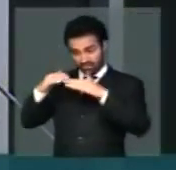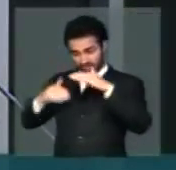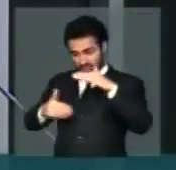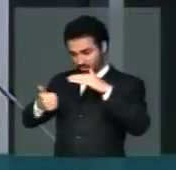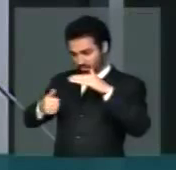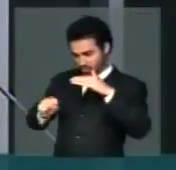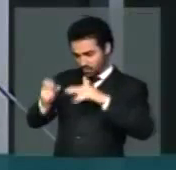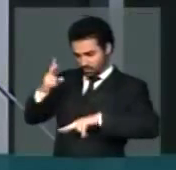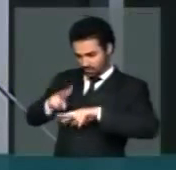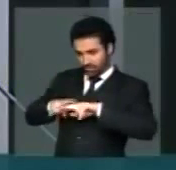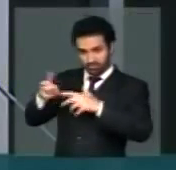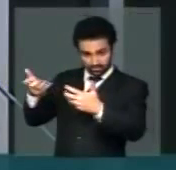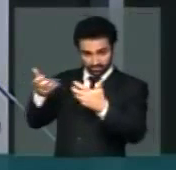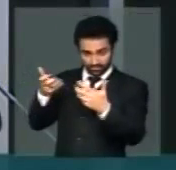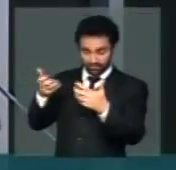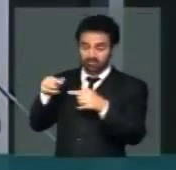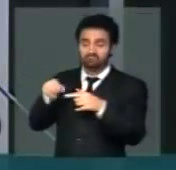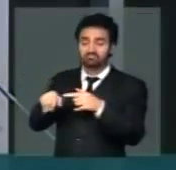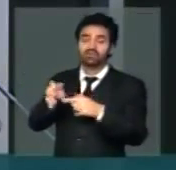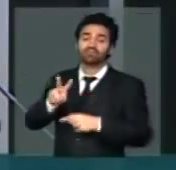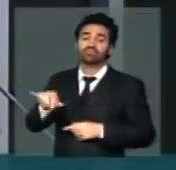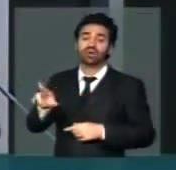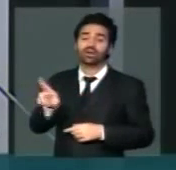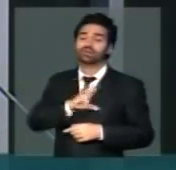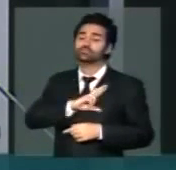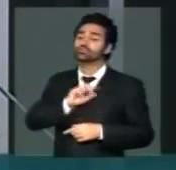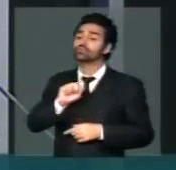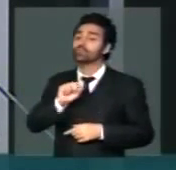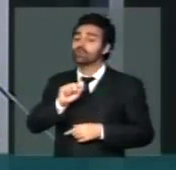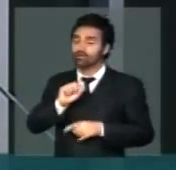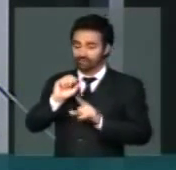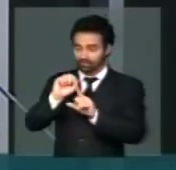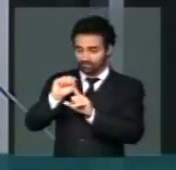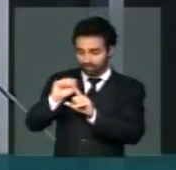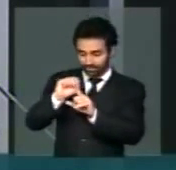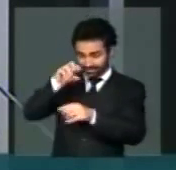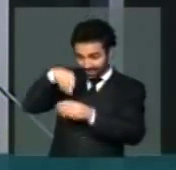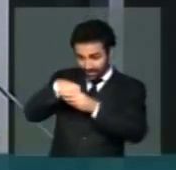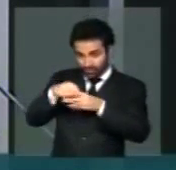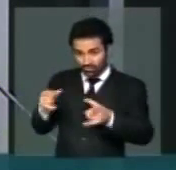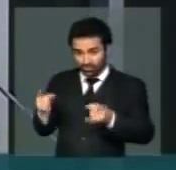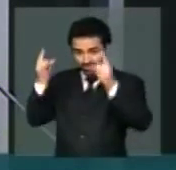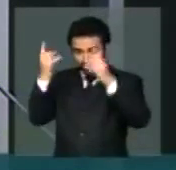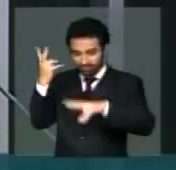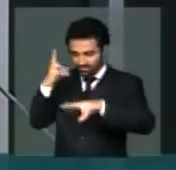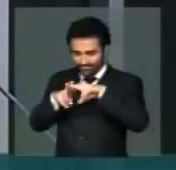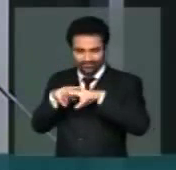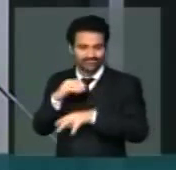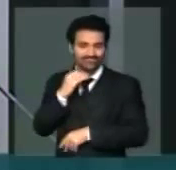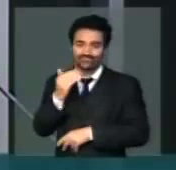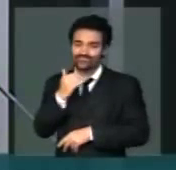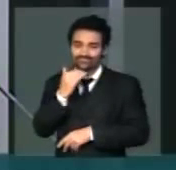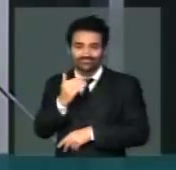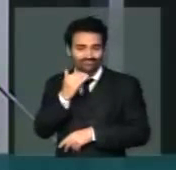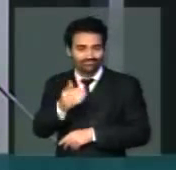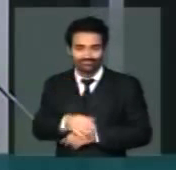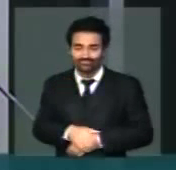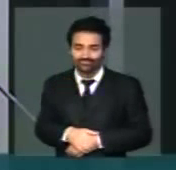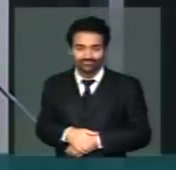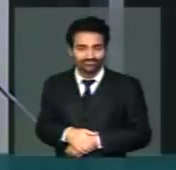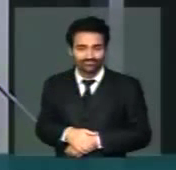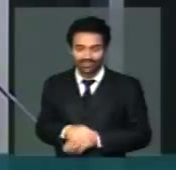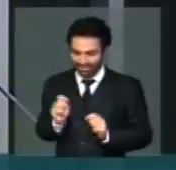redução, diria que a cadeia não ressocializa. E isso é um ponto para